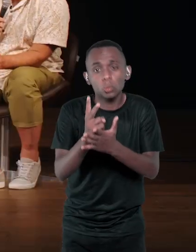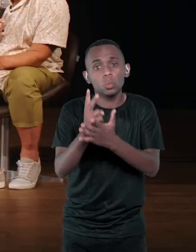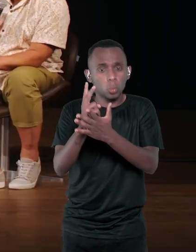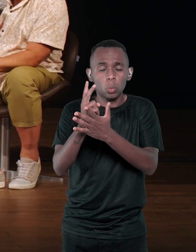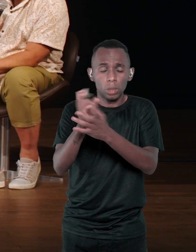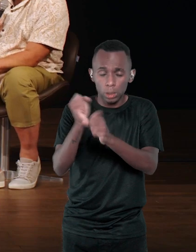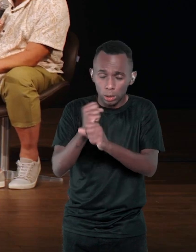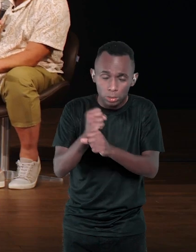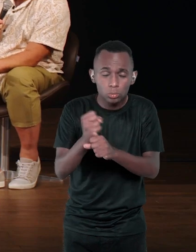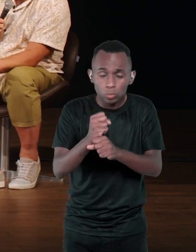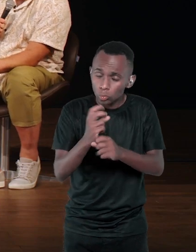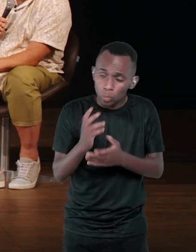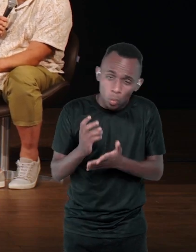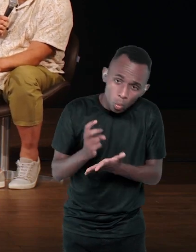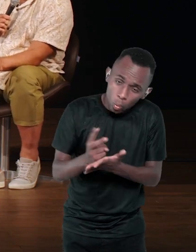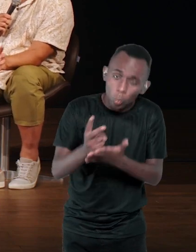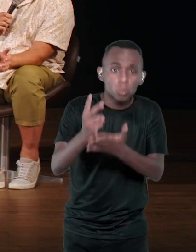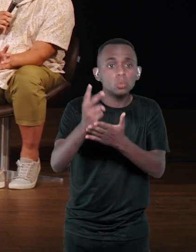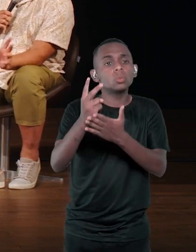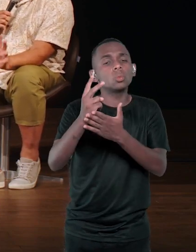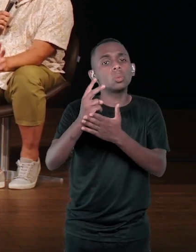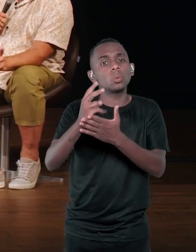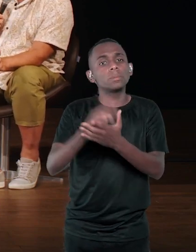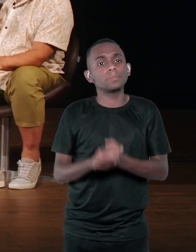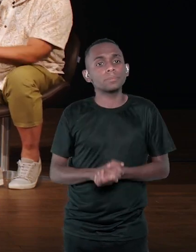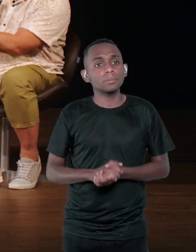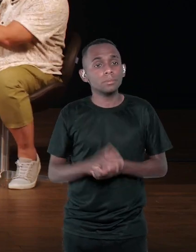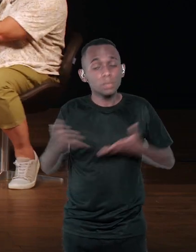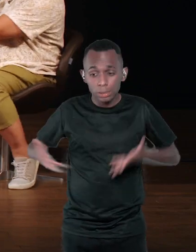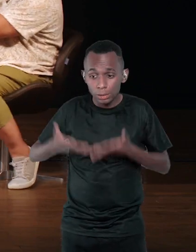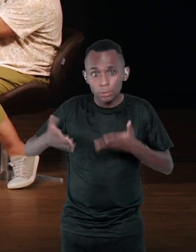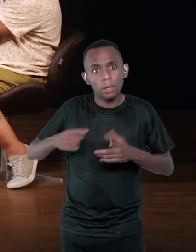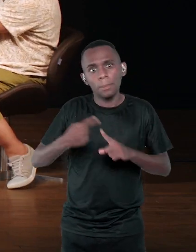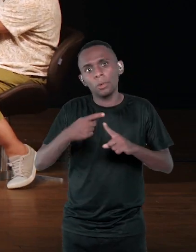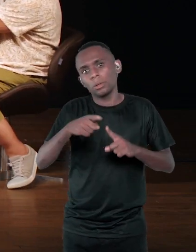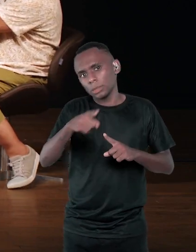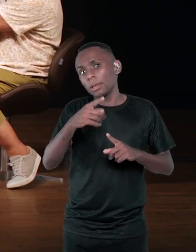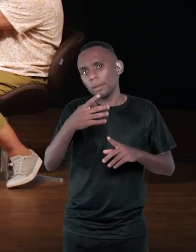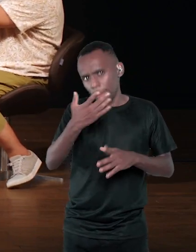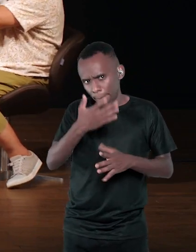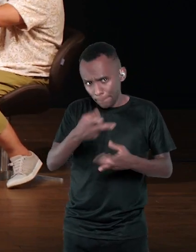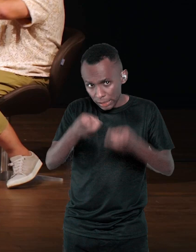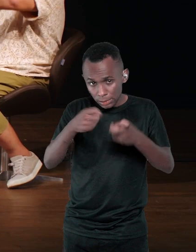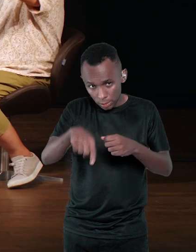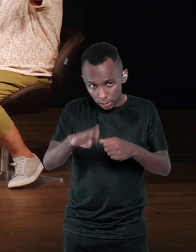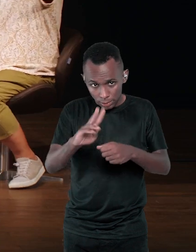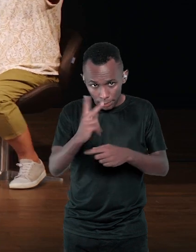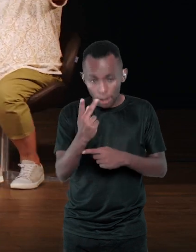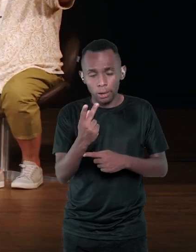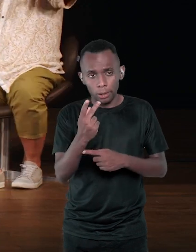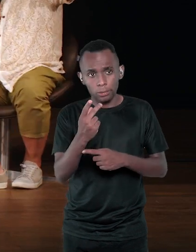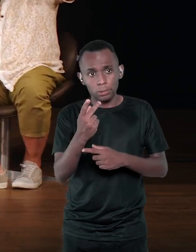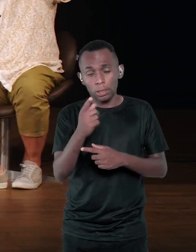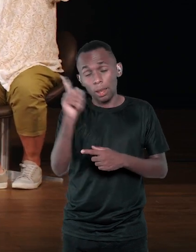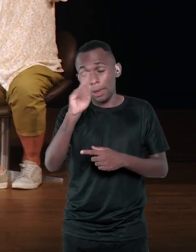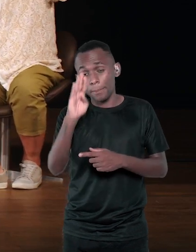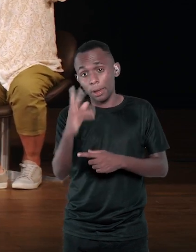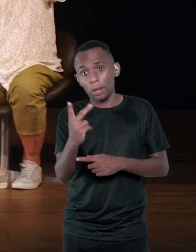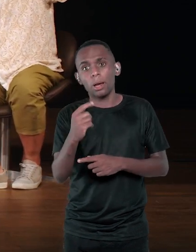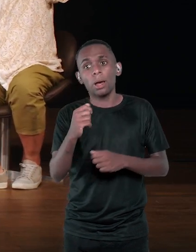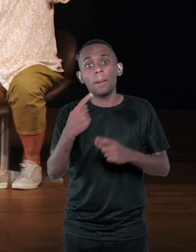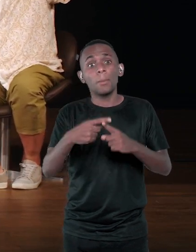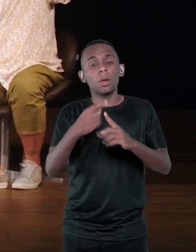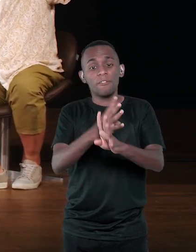coisas. A gente, nos lançamentos, e essa é a última história que eu conto mesmo, as filas, você viu isso em BH, davam